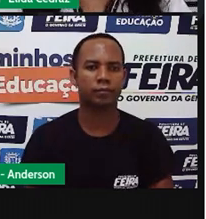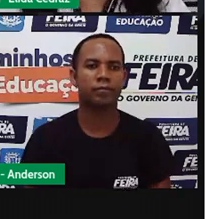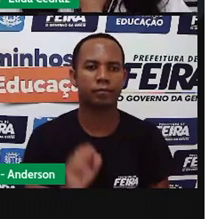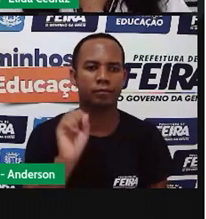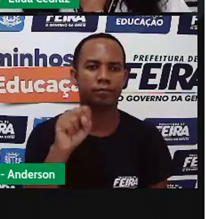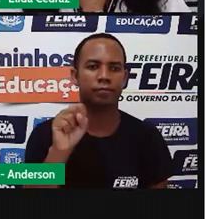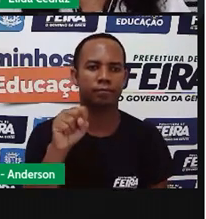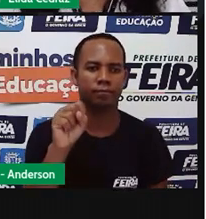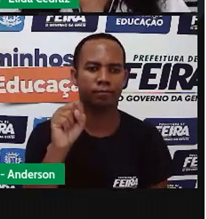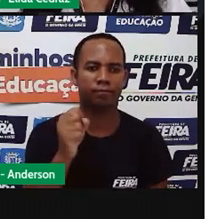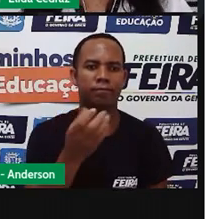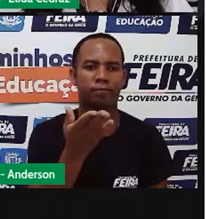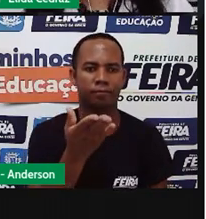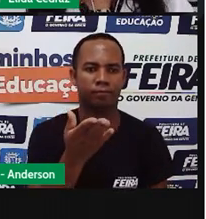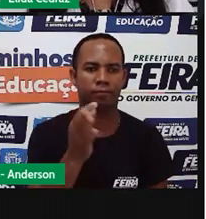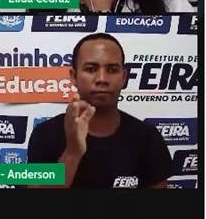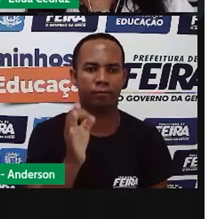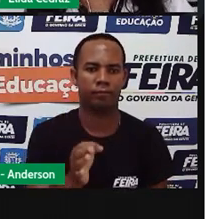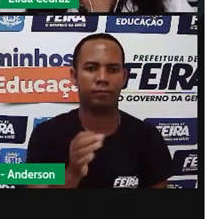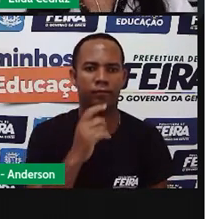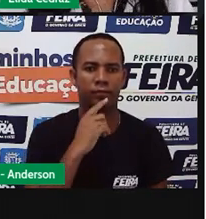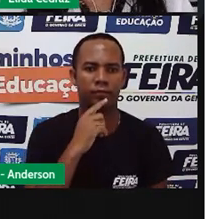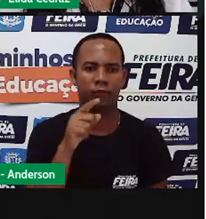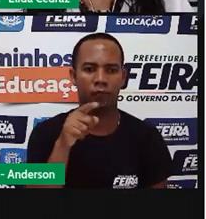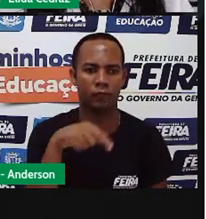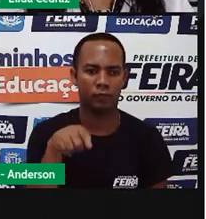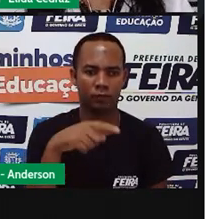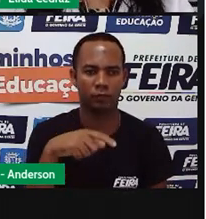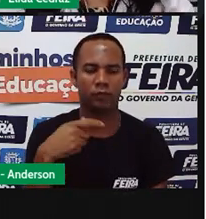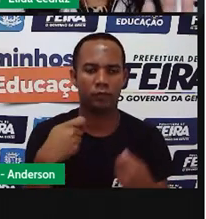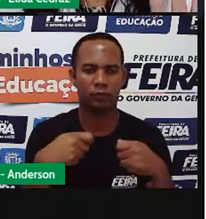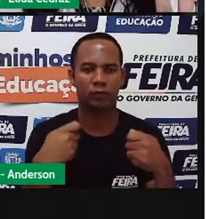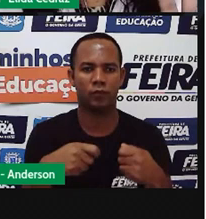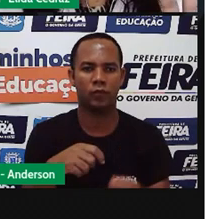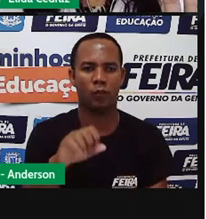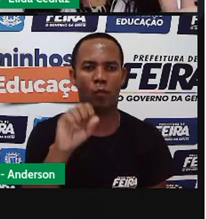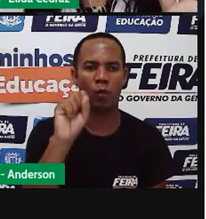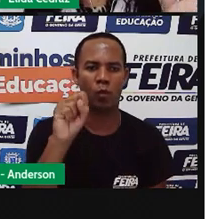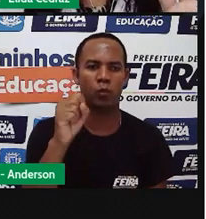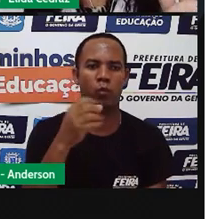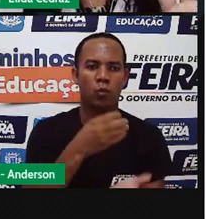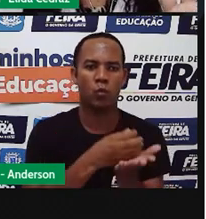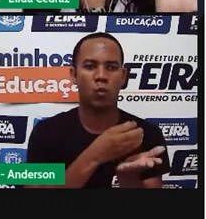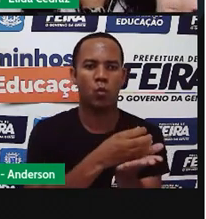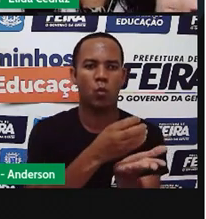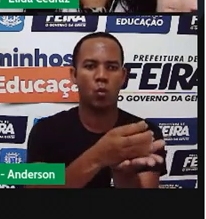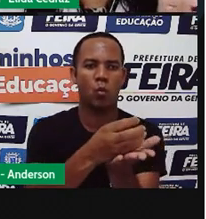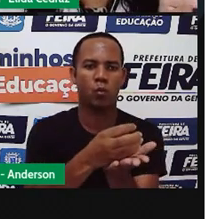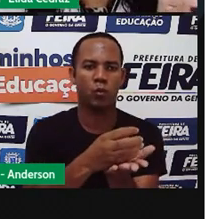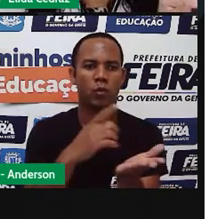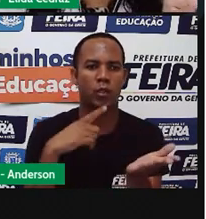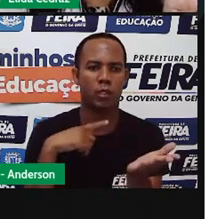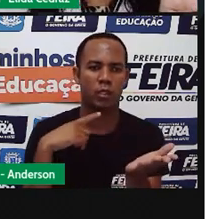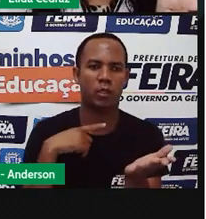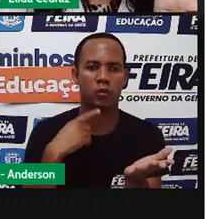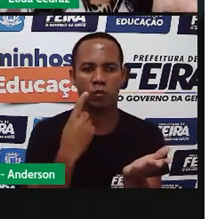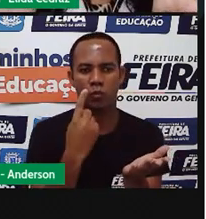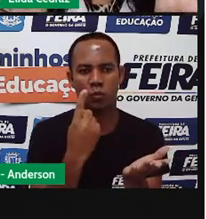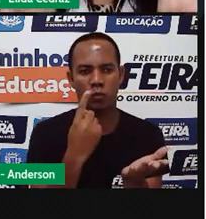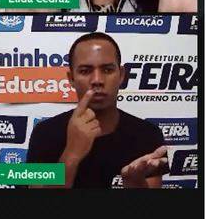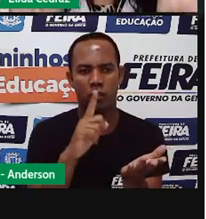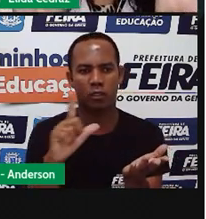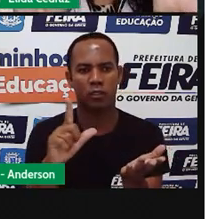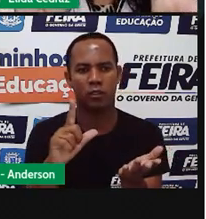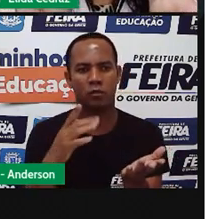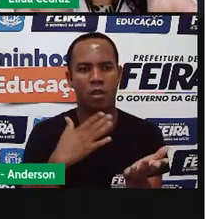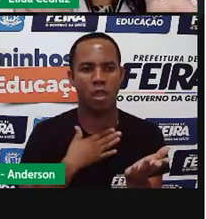Isso, nós vamos precisar dos 8 copos, porque se 4 tem 1 litro, eu